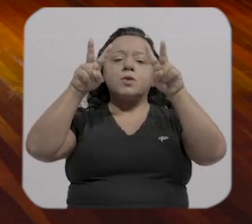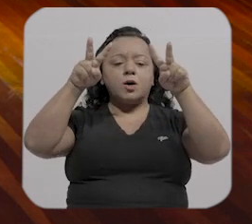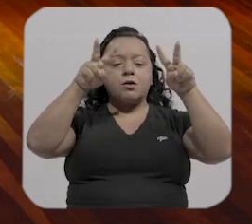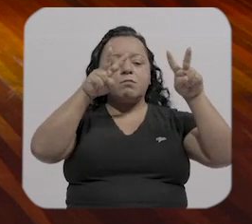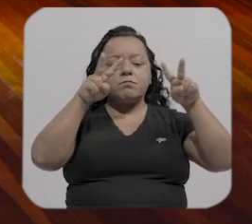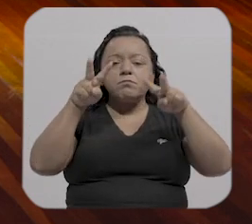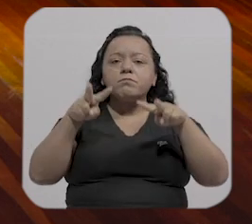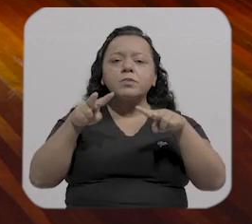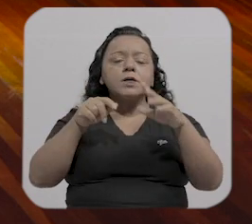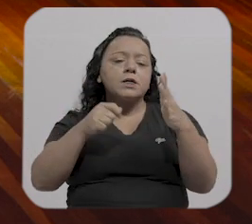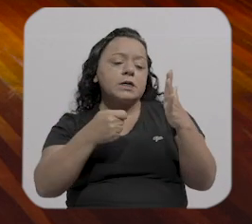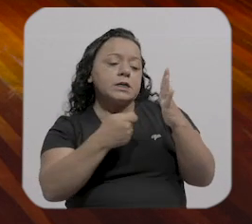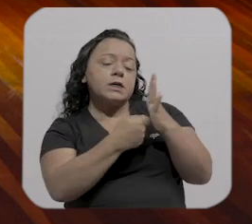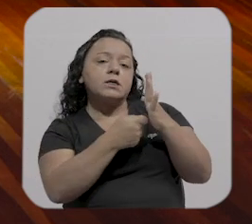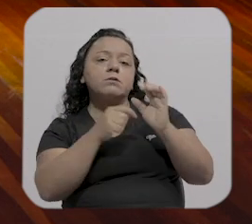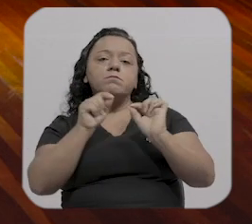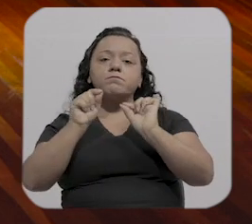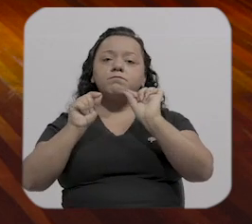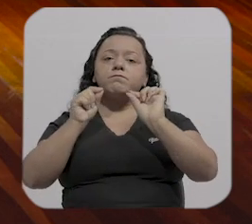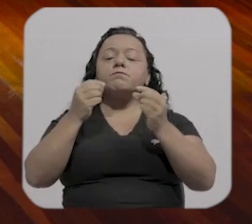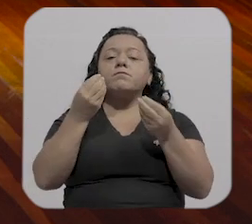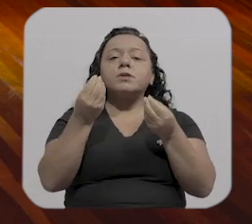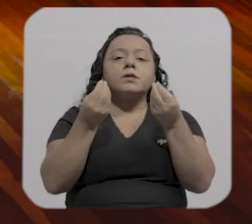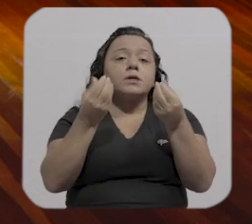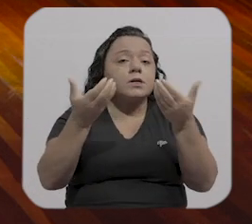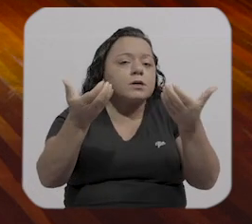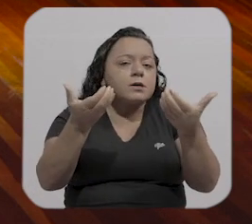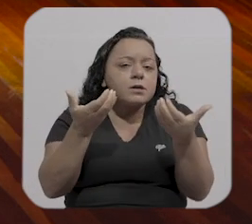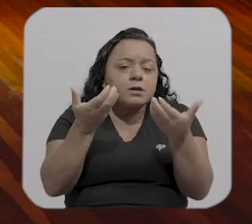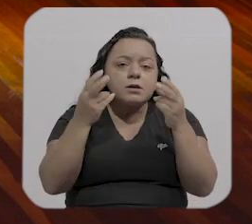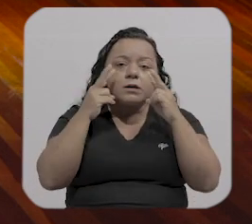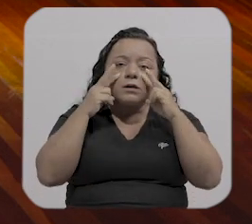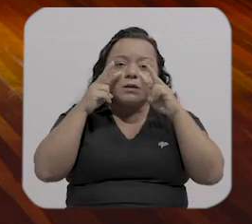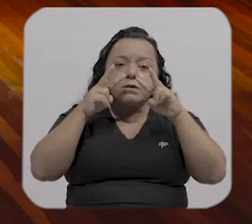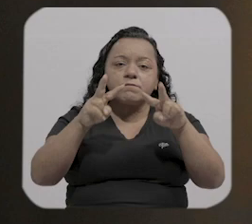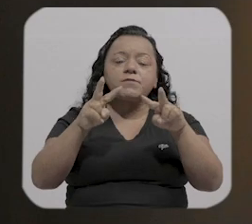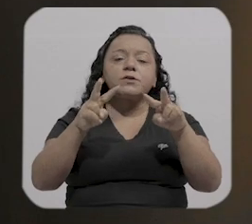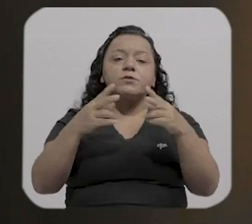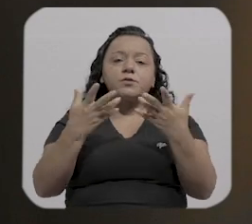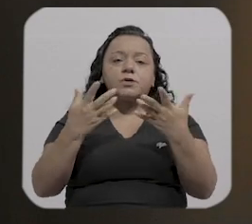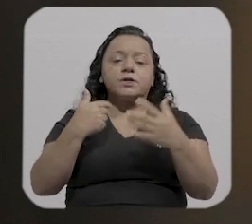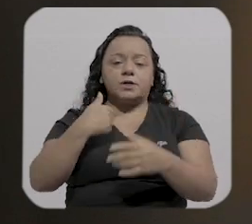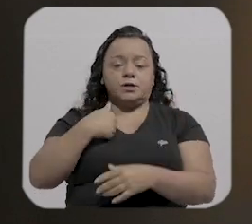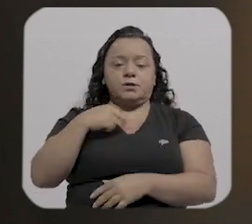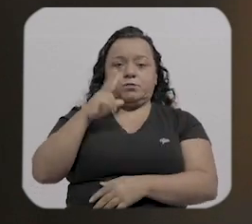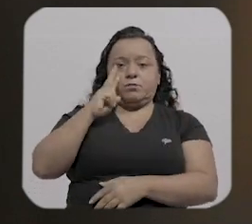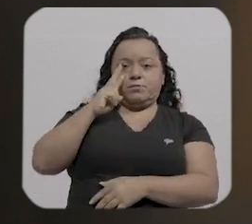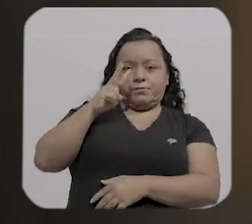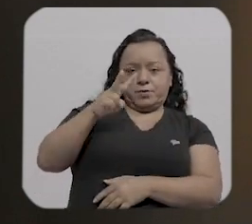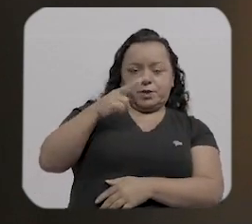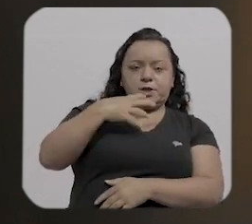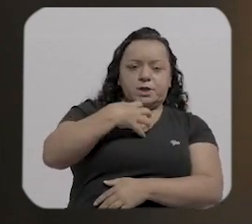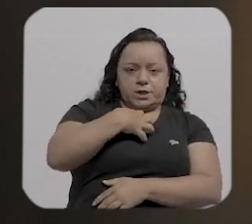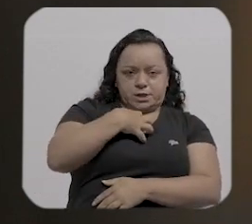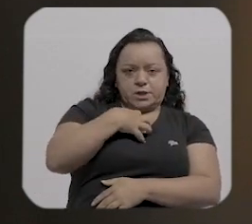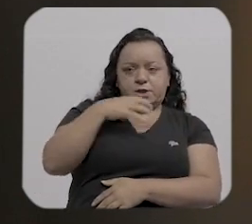for. Eu quero que elas vejam o que eu estou vendo e sintam o que eu estou sentindo.